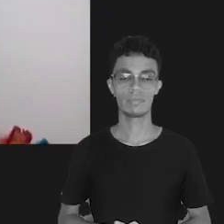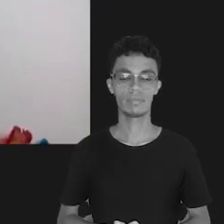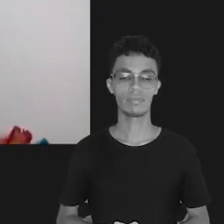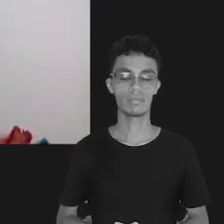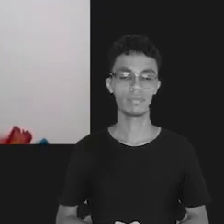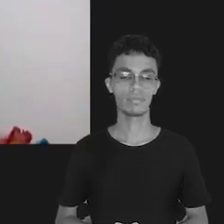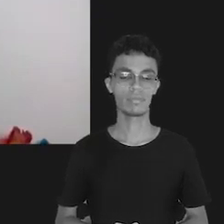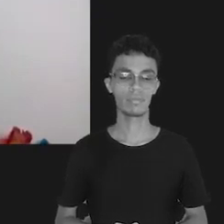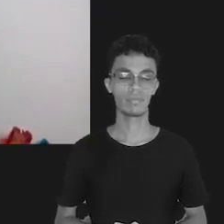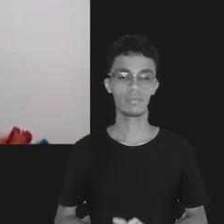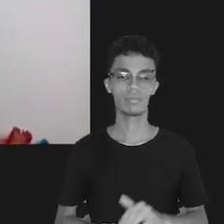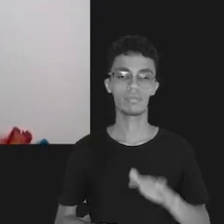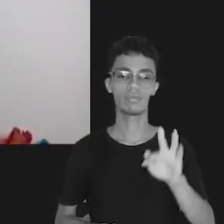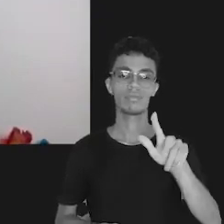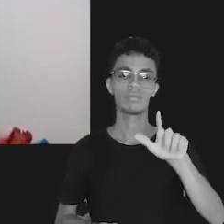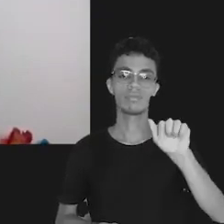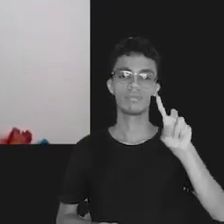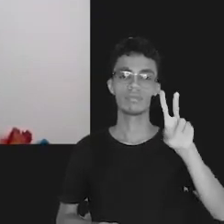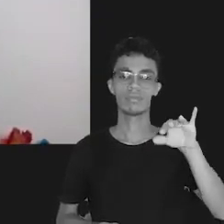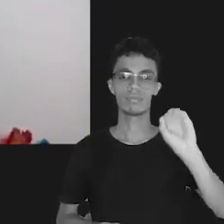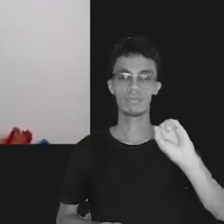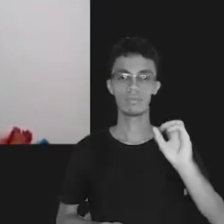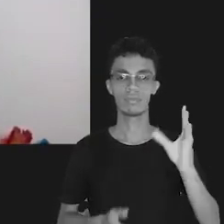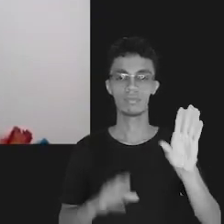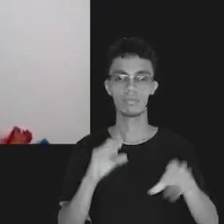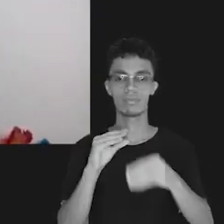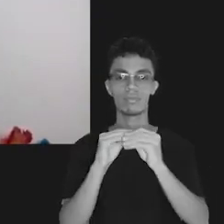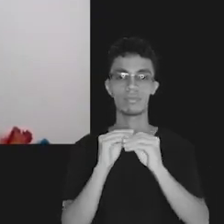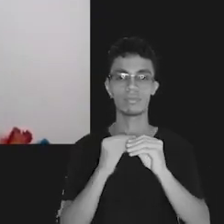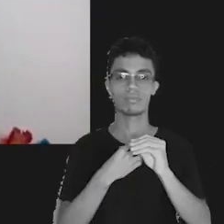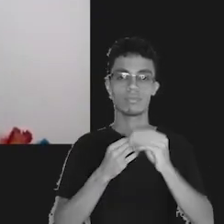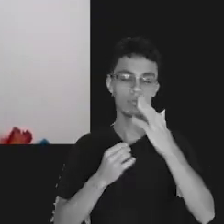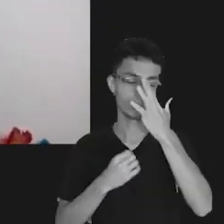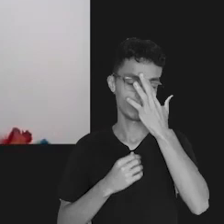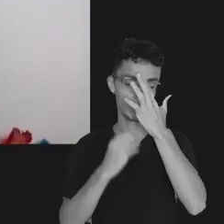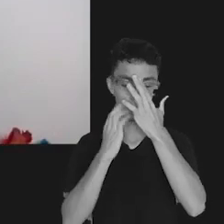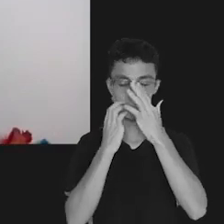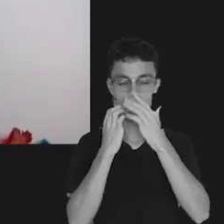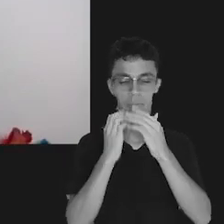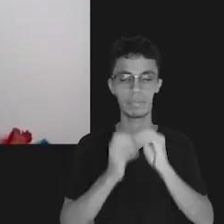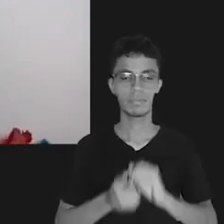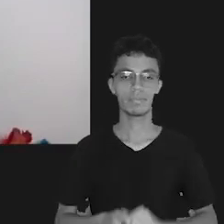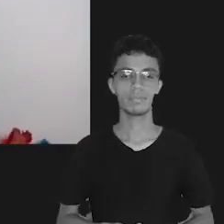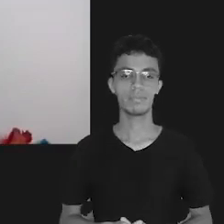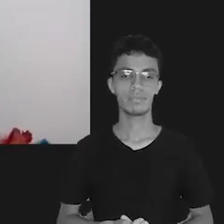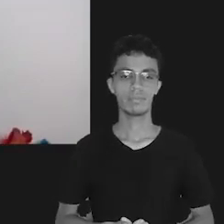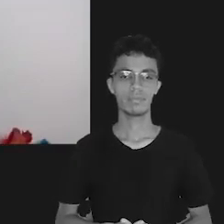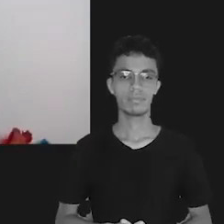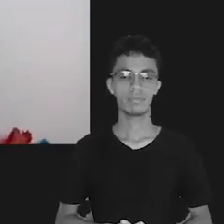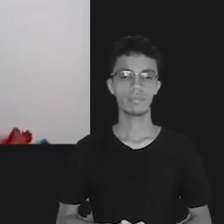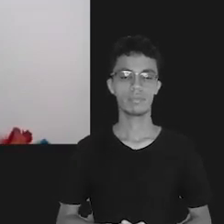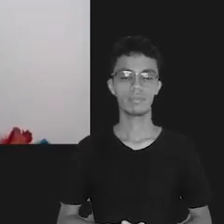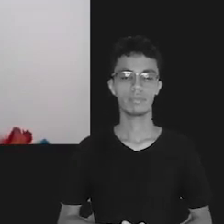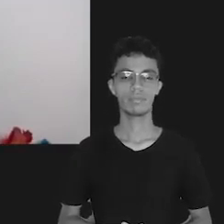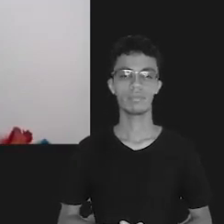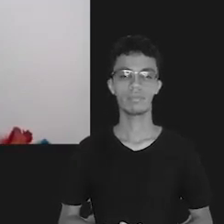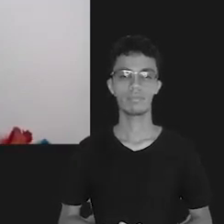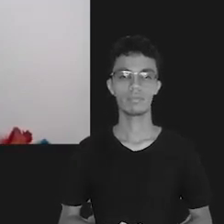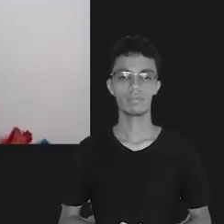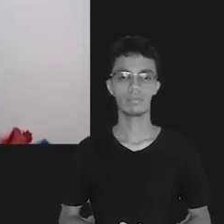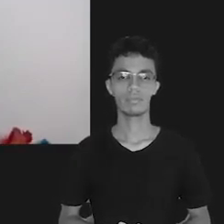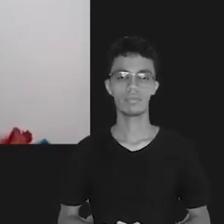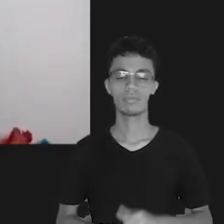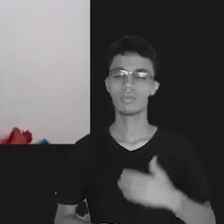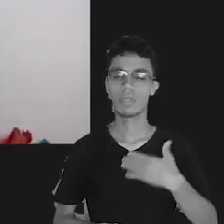Fábio, se me permite, eu queria complementar um pouco a fala da Flávia agora, pode ser? Claro.